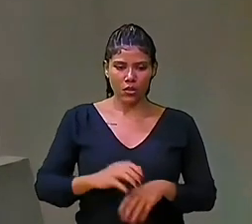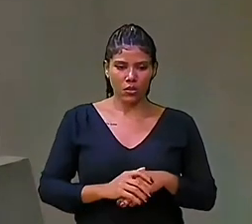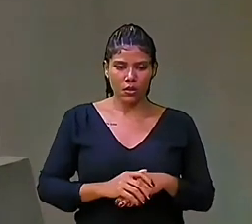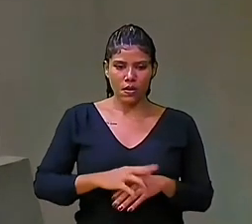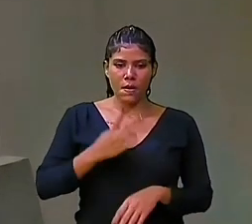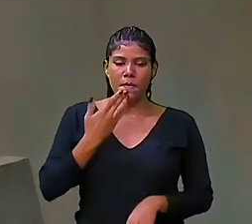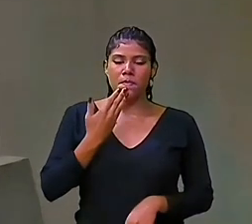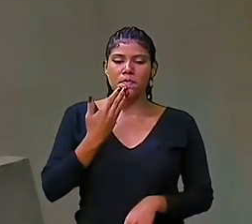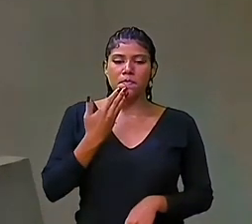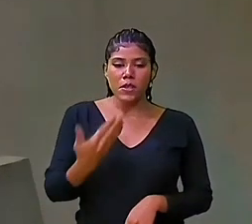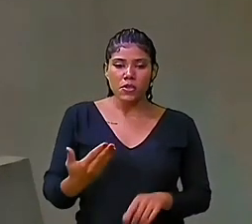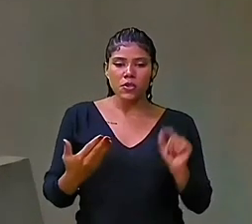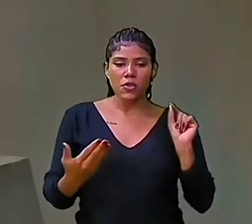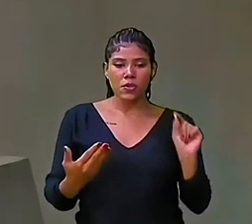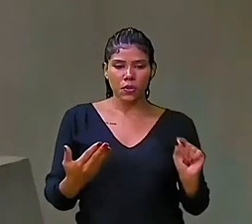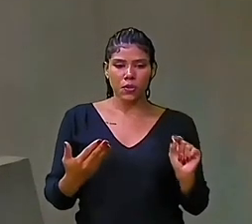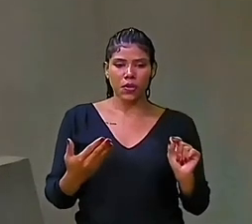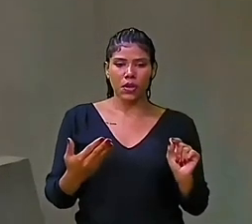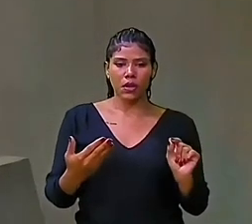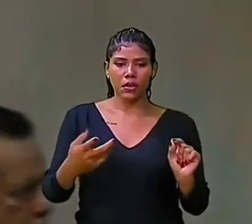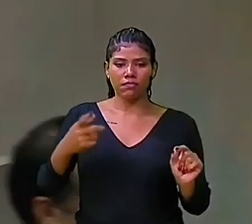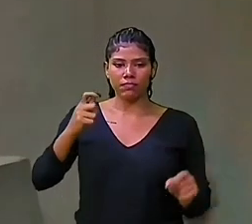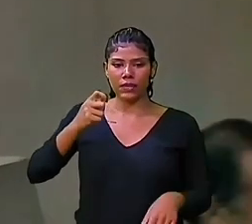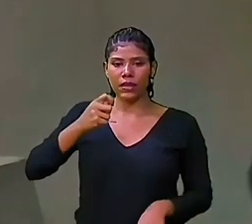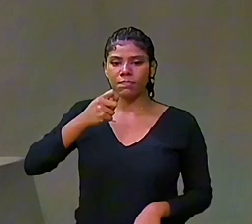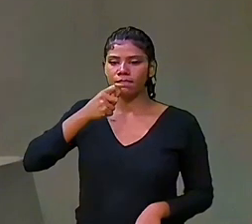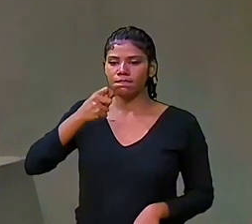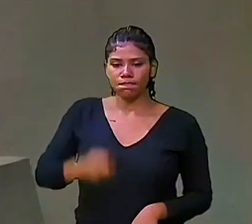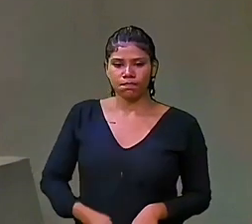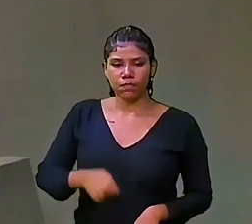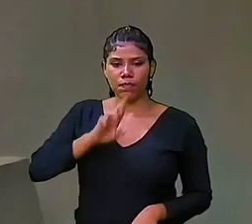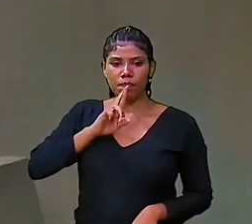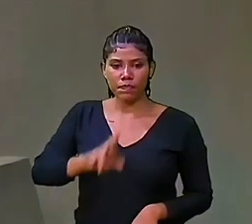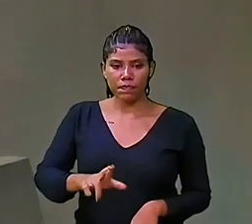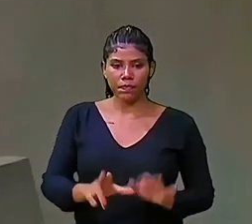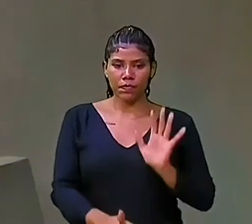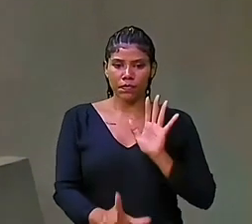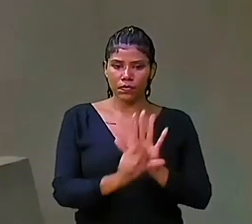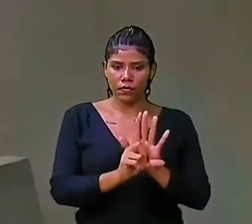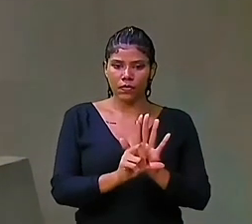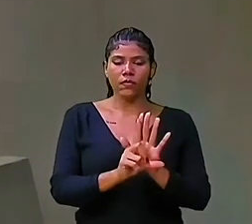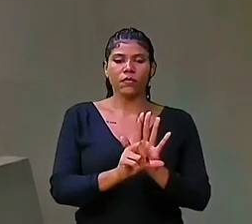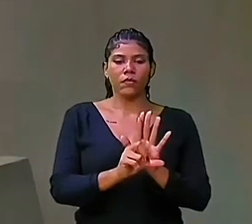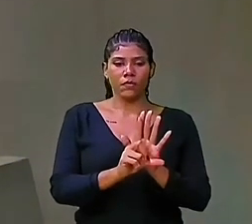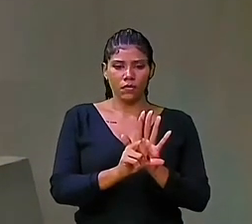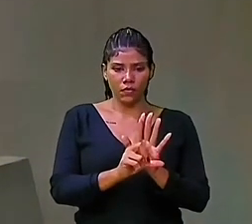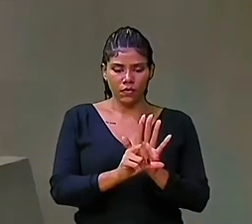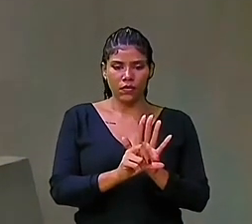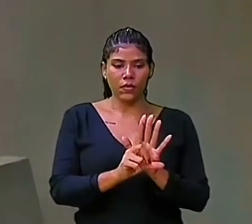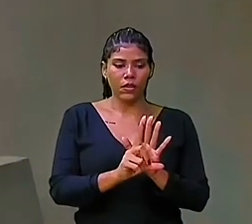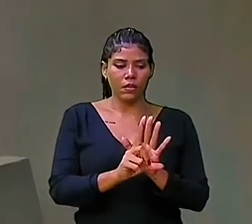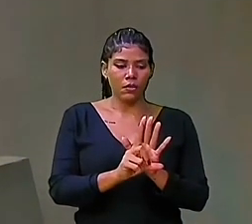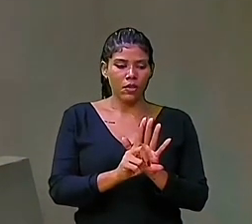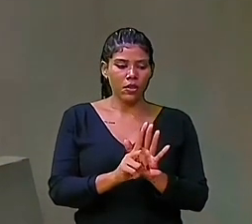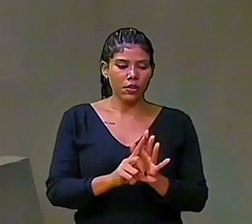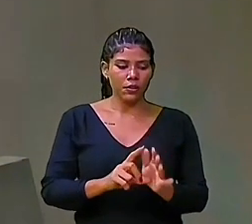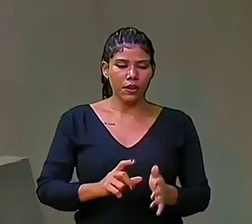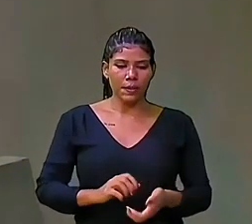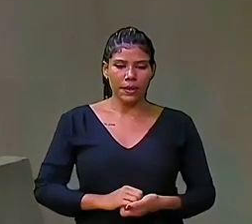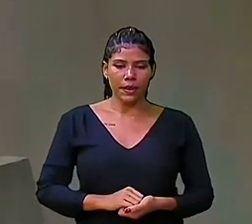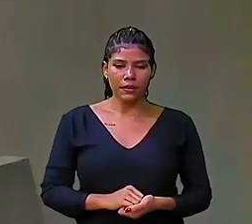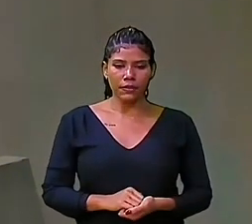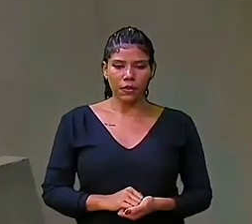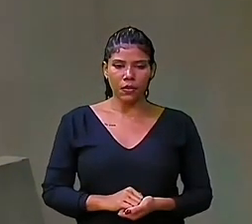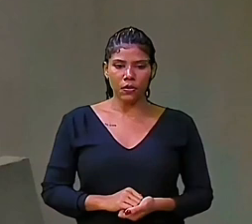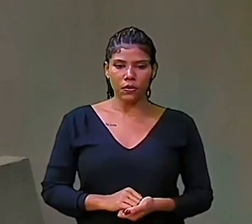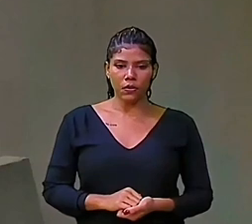exigir das autoridades a resposta legal, legal, dentro da lei, do rigor da lei. Eu sou advogado,